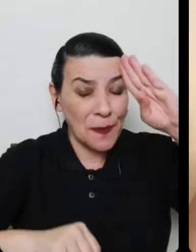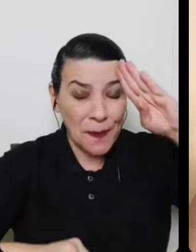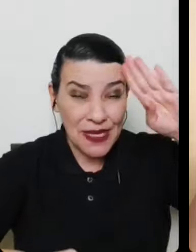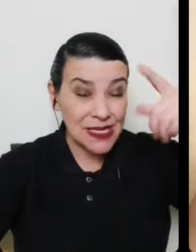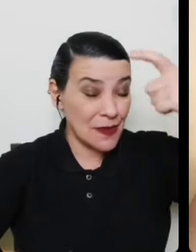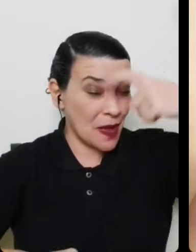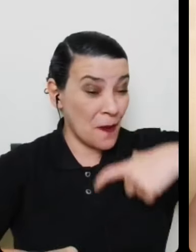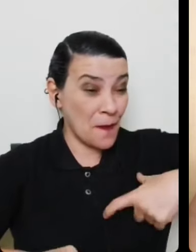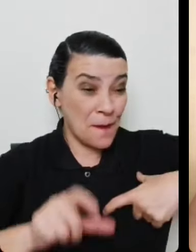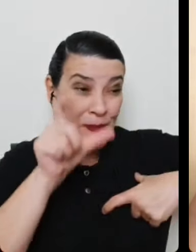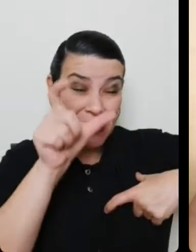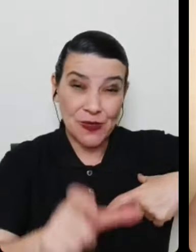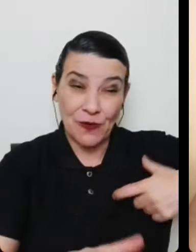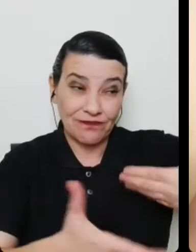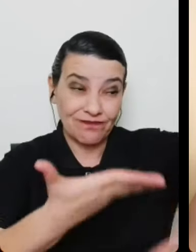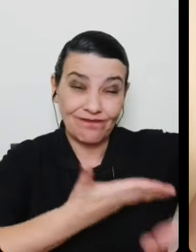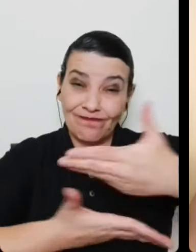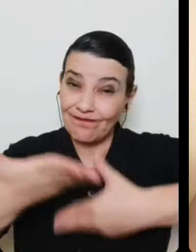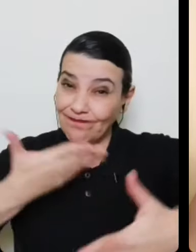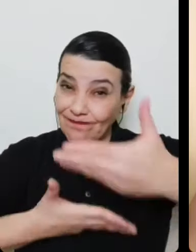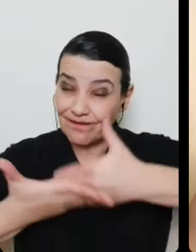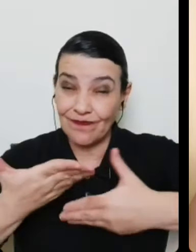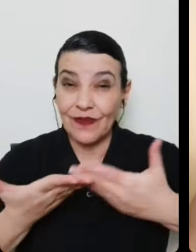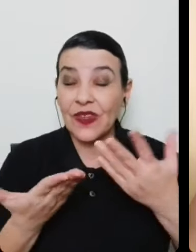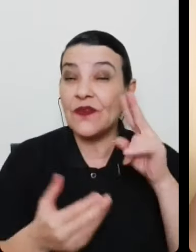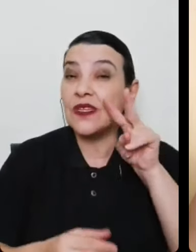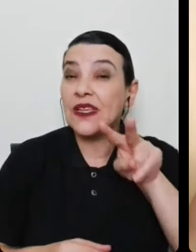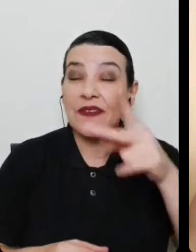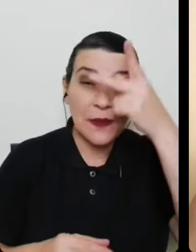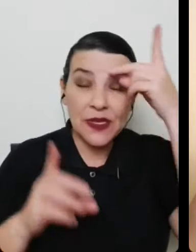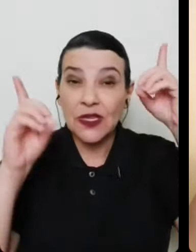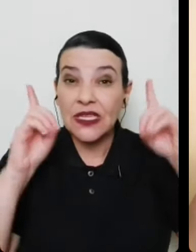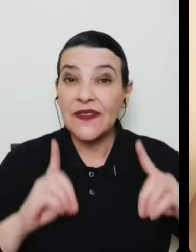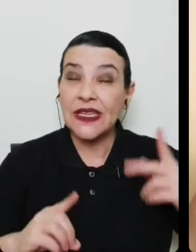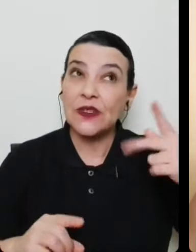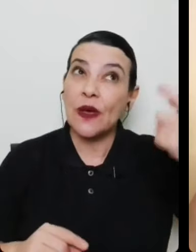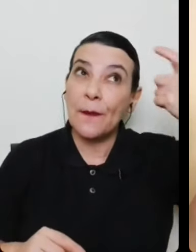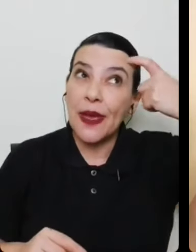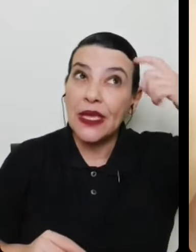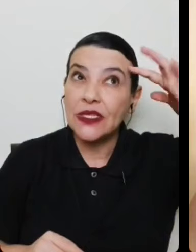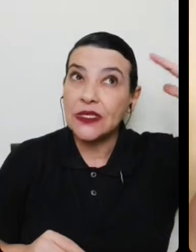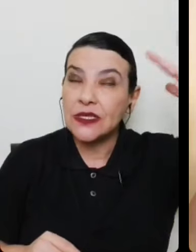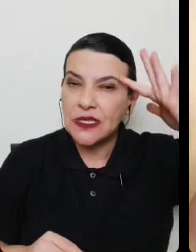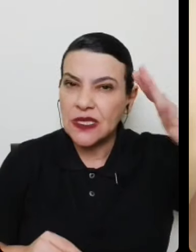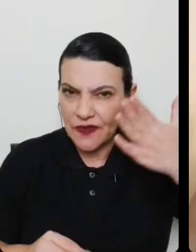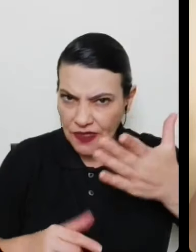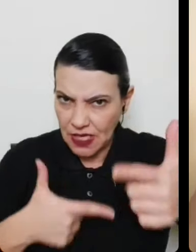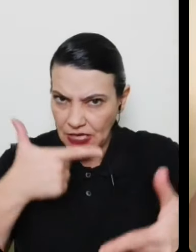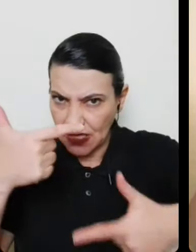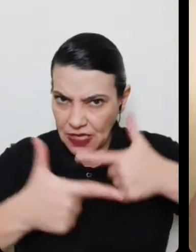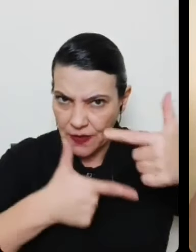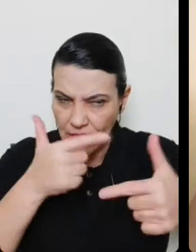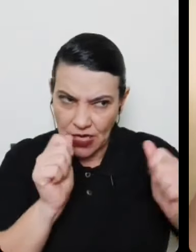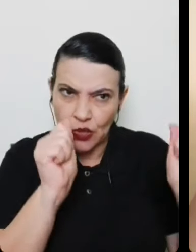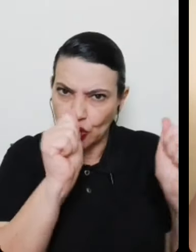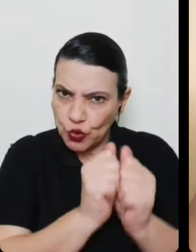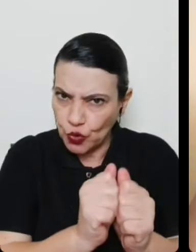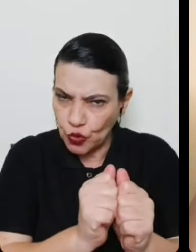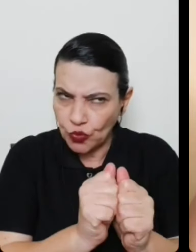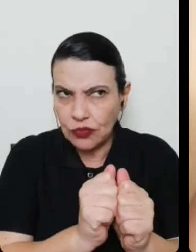pessoas. Como você vê uma pessoa com deficiência? Você trabalharia? Você teria